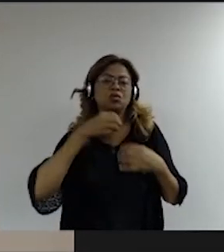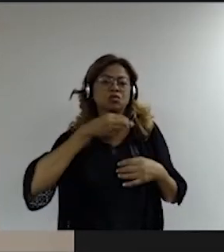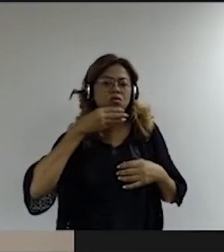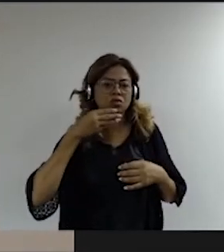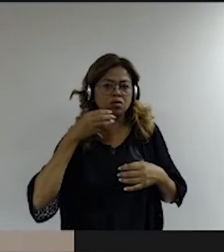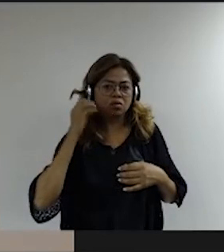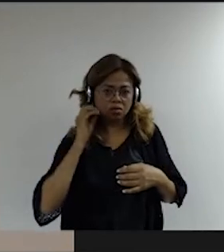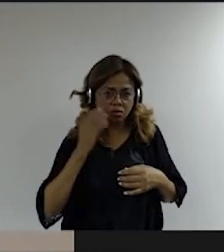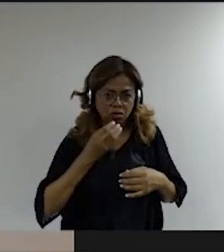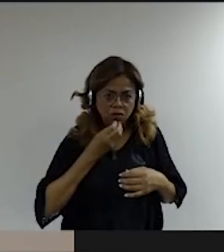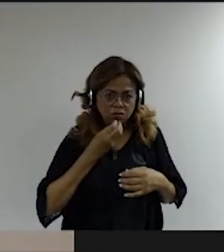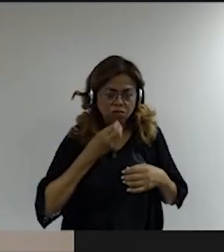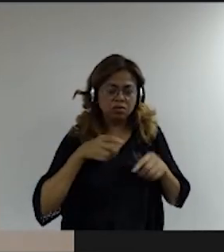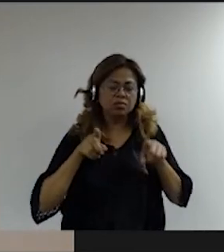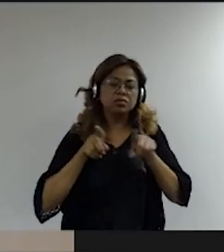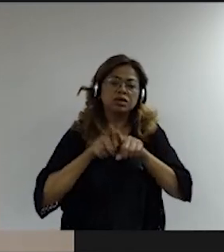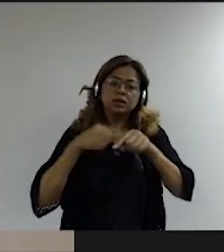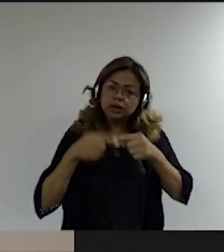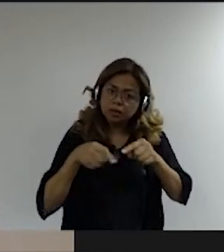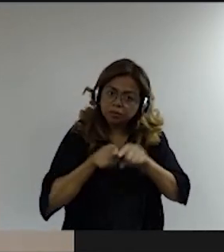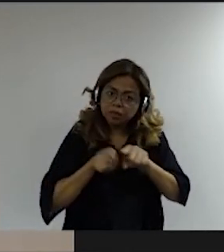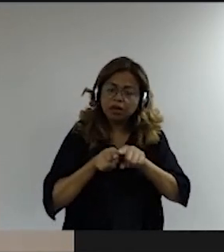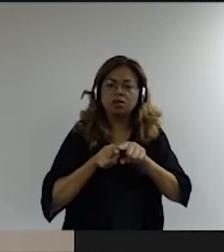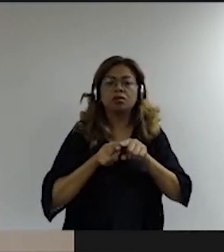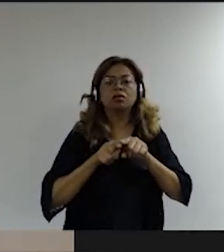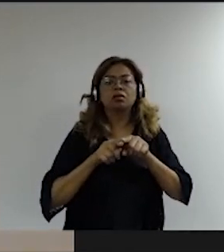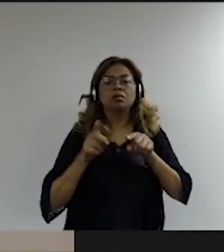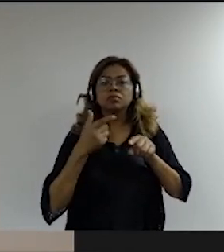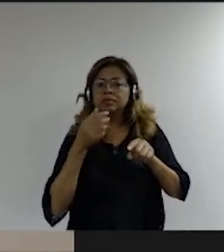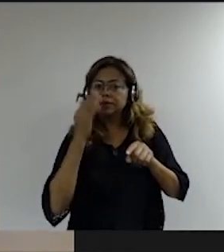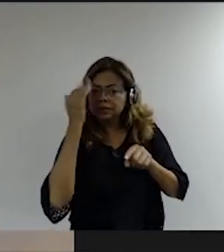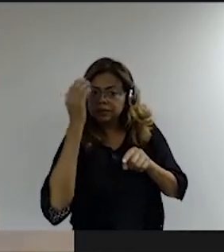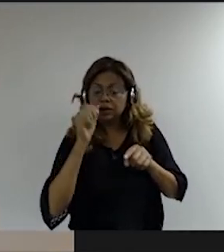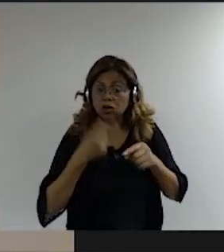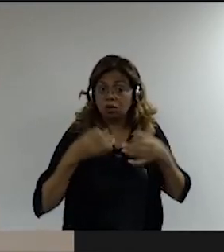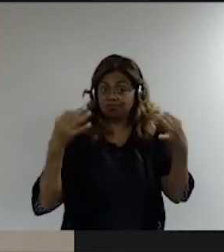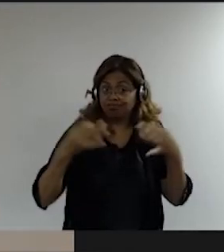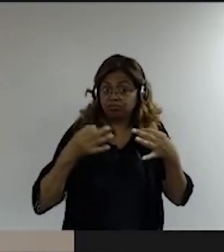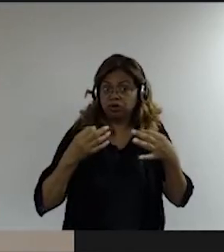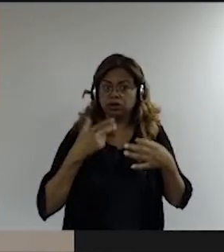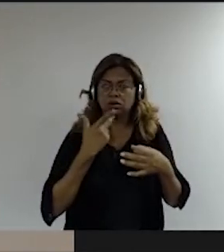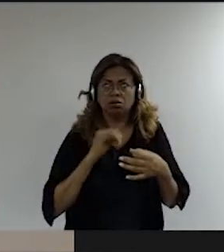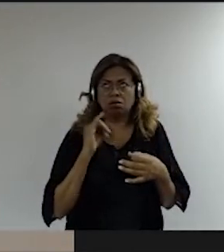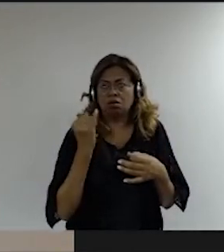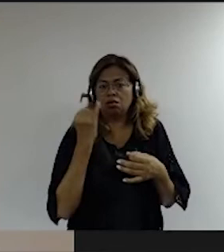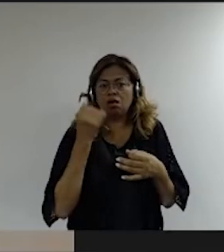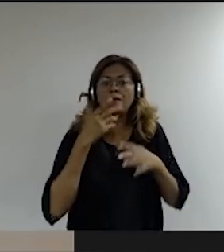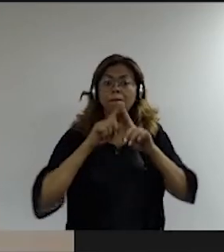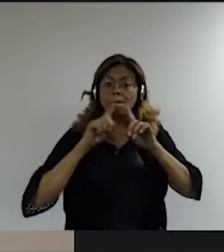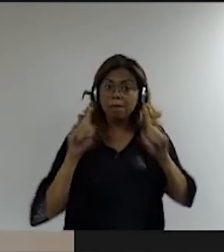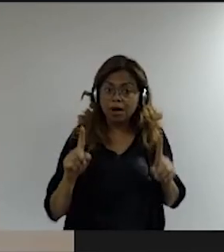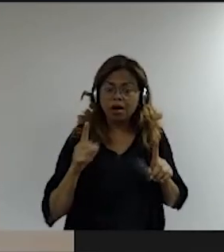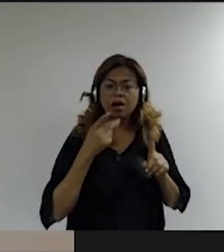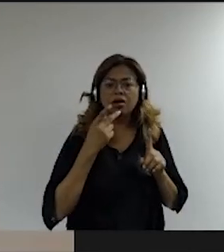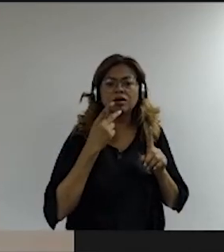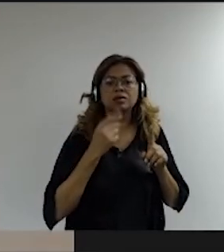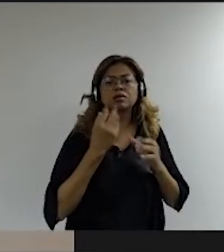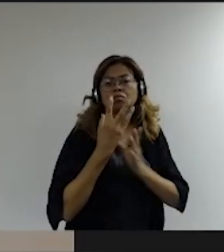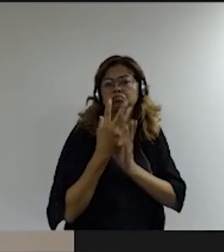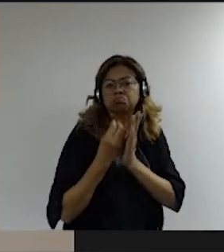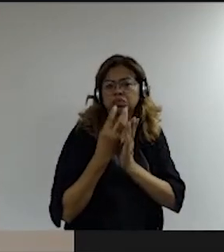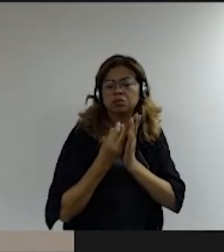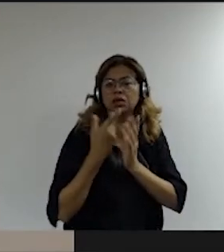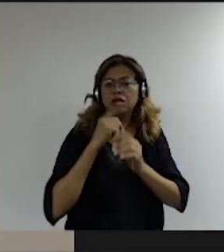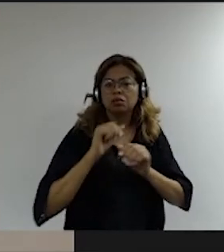reconhecer o avanço, apesar de não ser o modelo ideal. Já o ministro Noronha no STJ não aplicou o modelo da